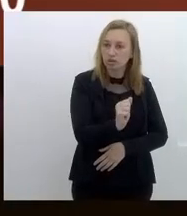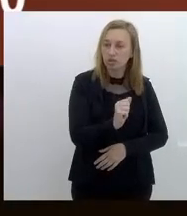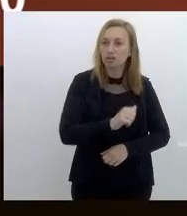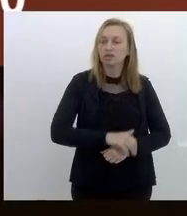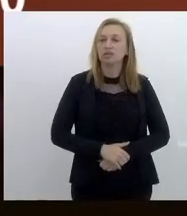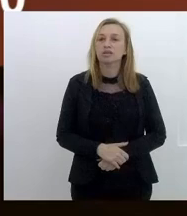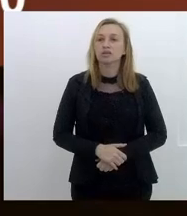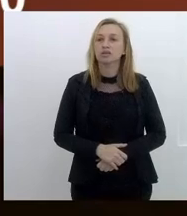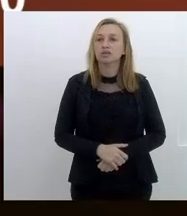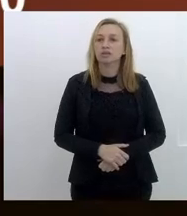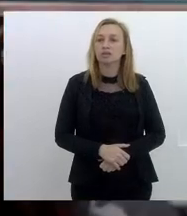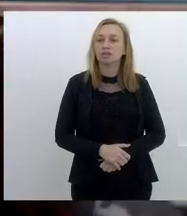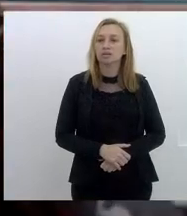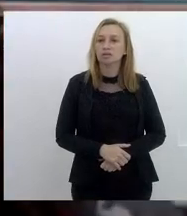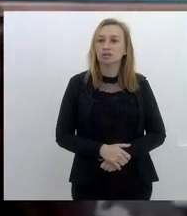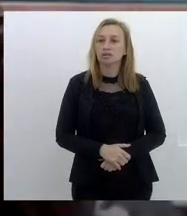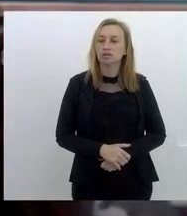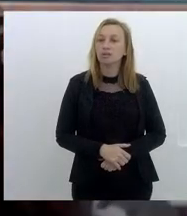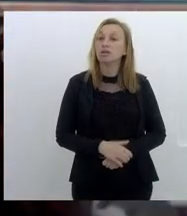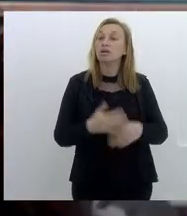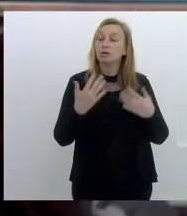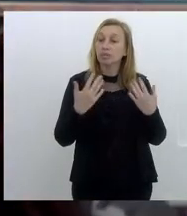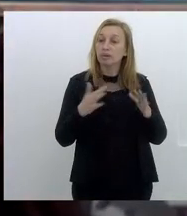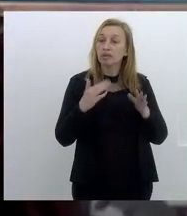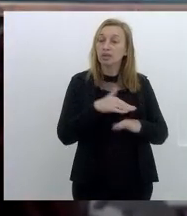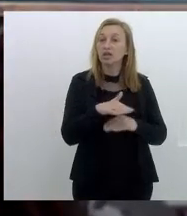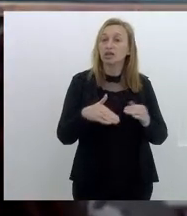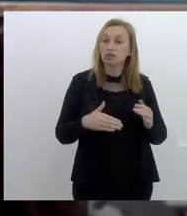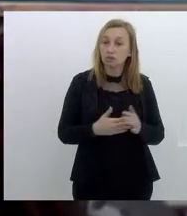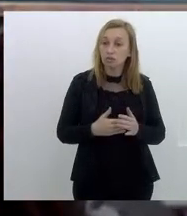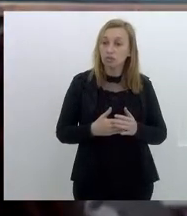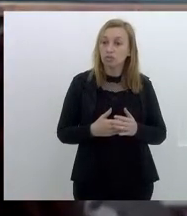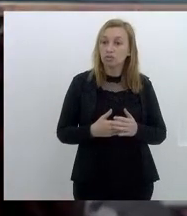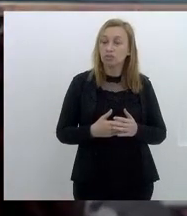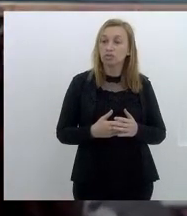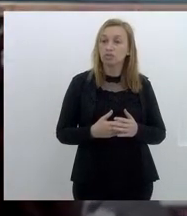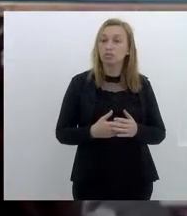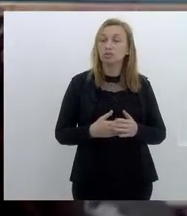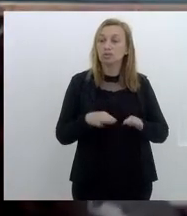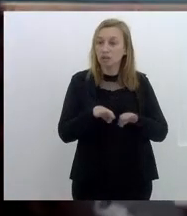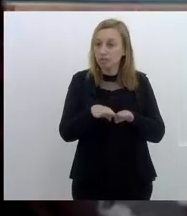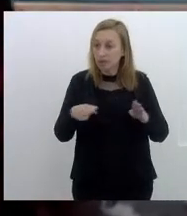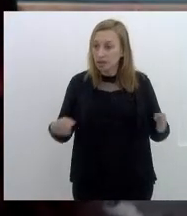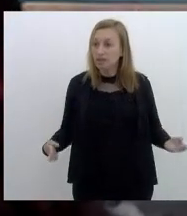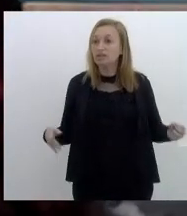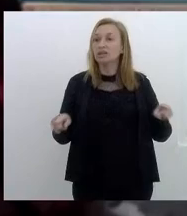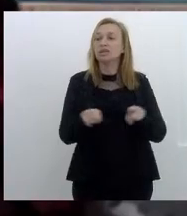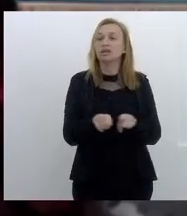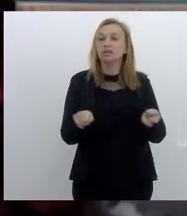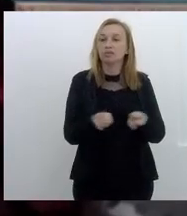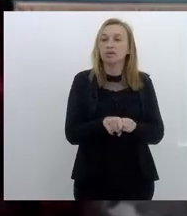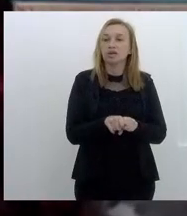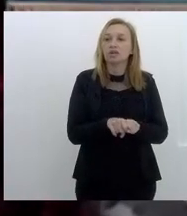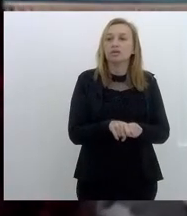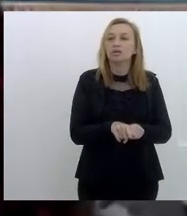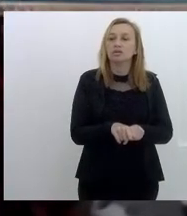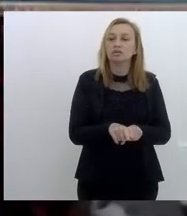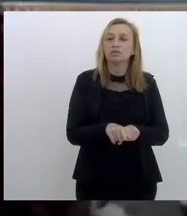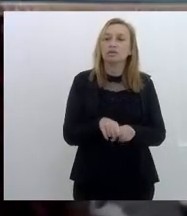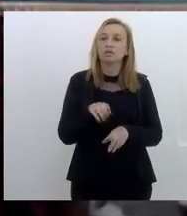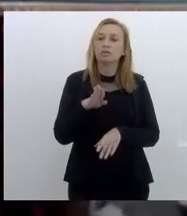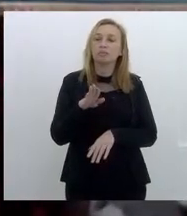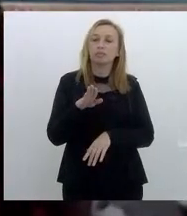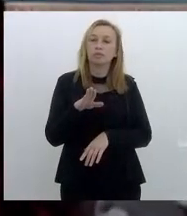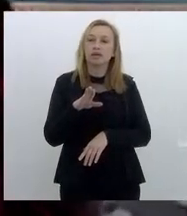na sua figura Saúdo a todas as autoridades presentes à mesa e também é nosso querido de